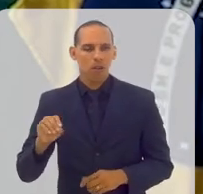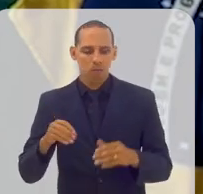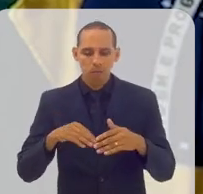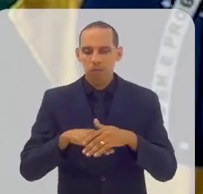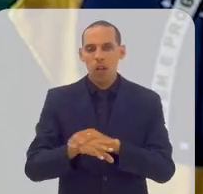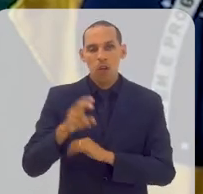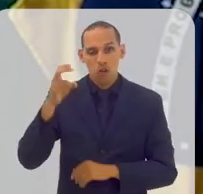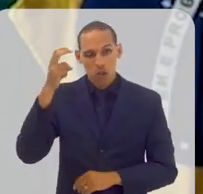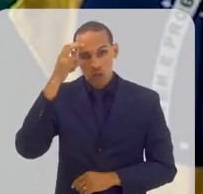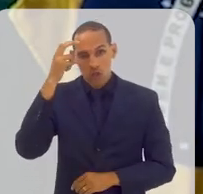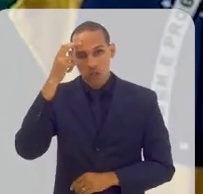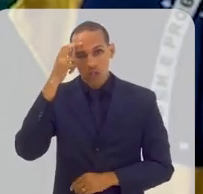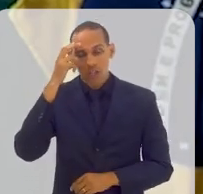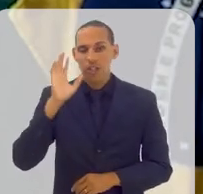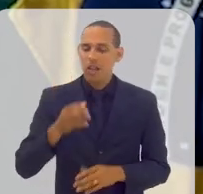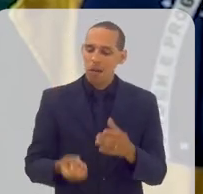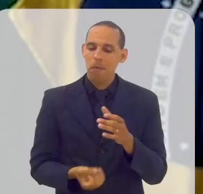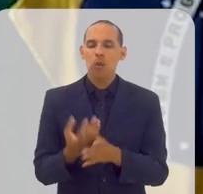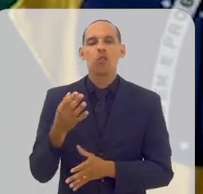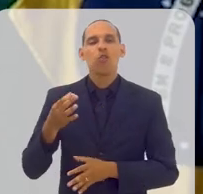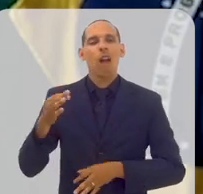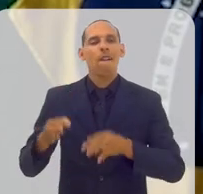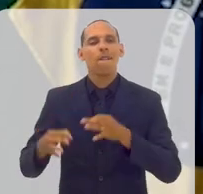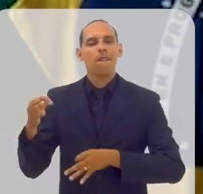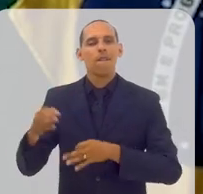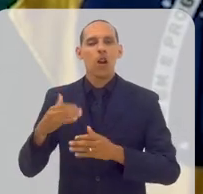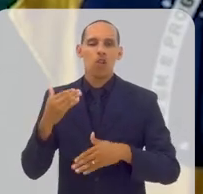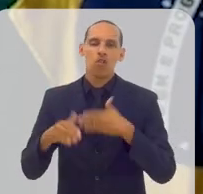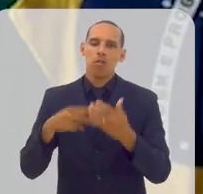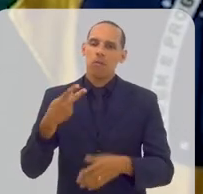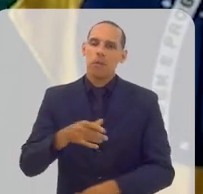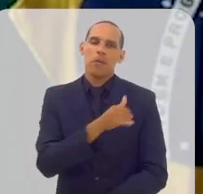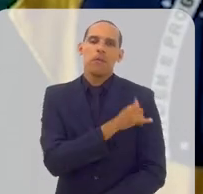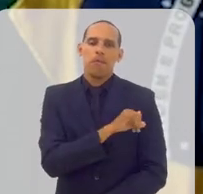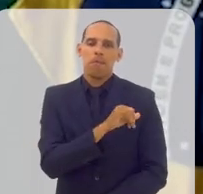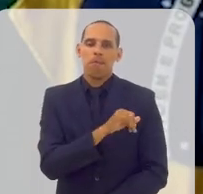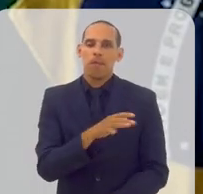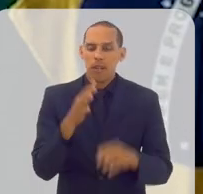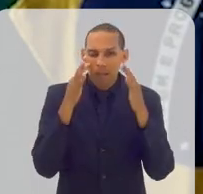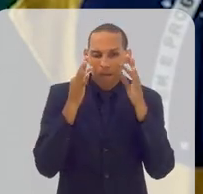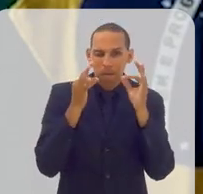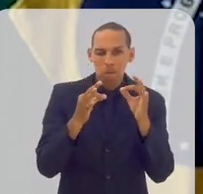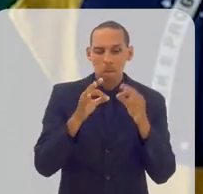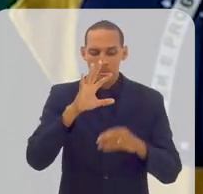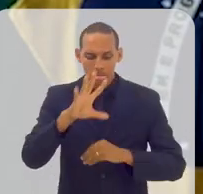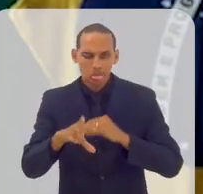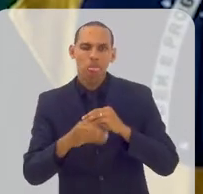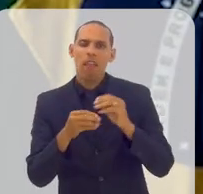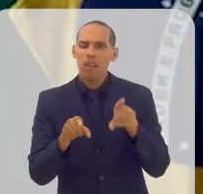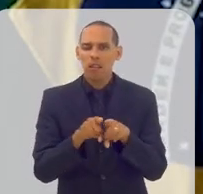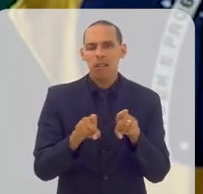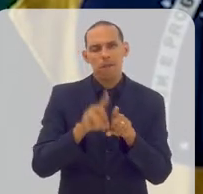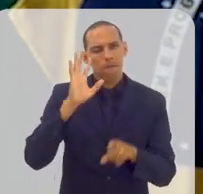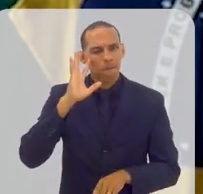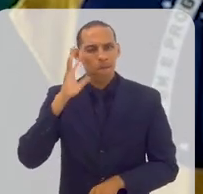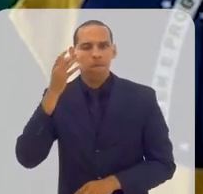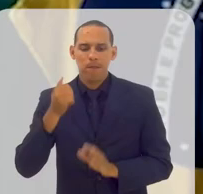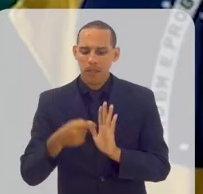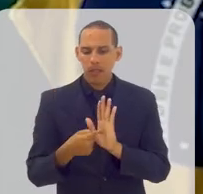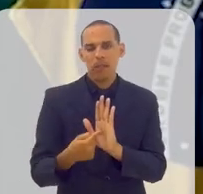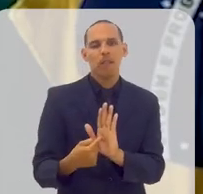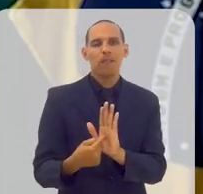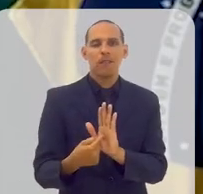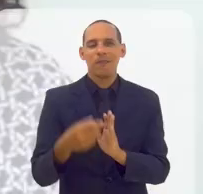produzido, debatido no Fórum Desenvolvimento do Rio, ouvindo e implantando as